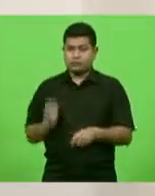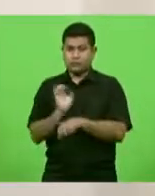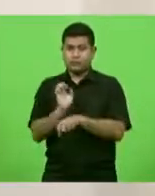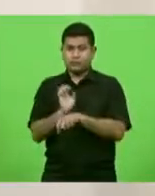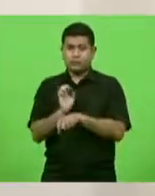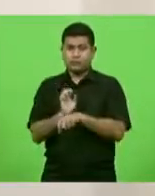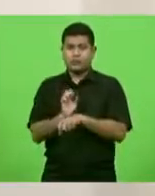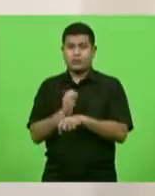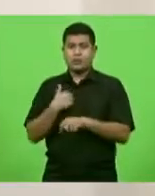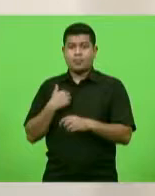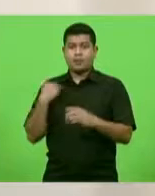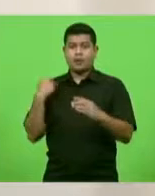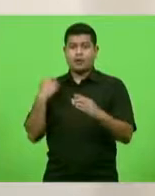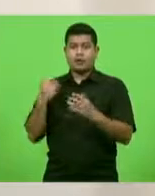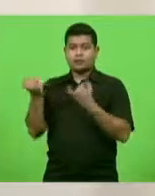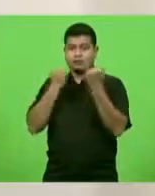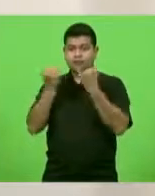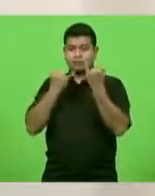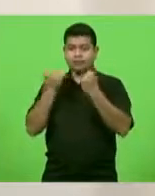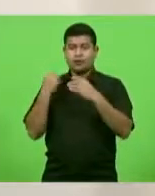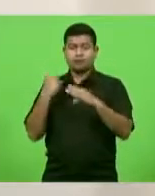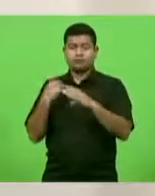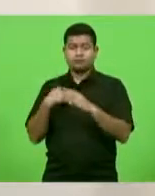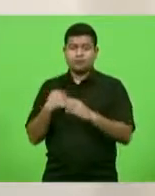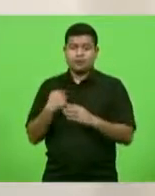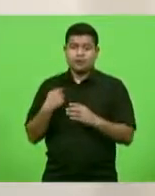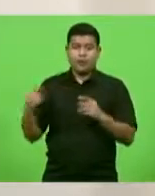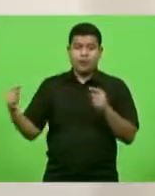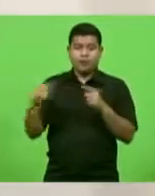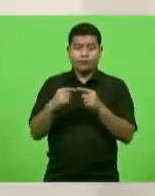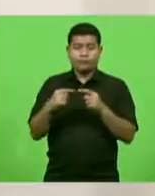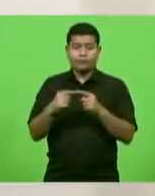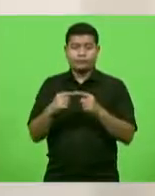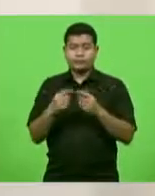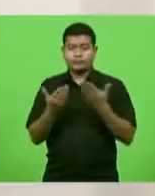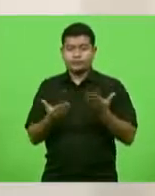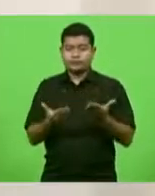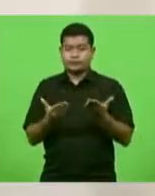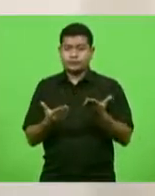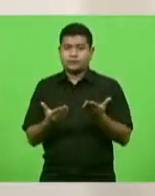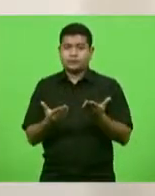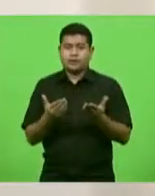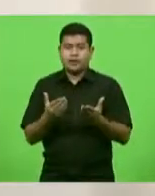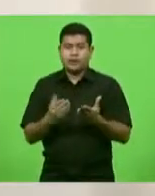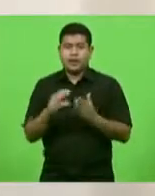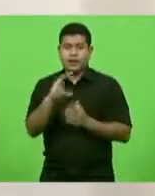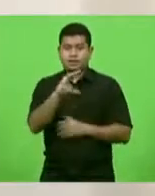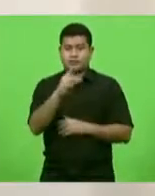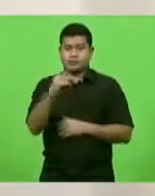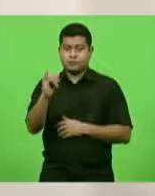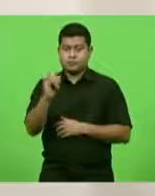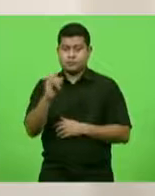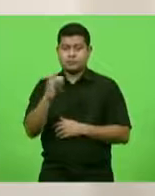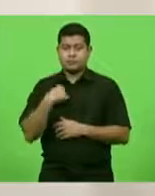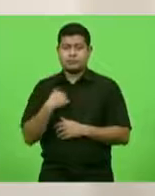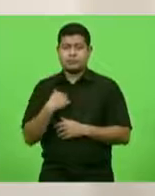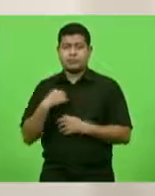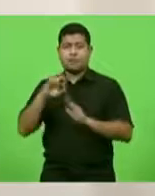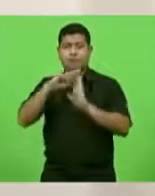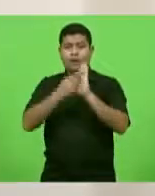Estado não prestou informações falsas à Comissão Parlamentar de Inquérito. O relatório produzido pela Polícia